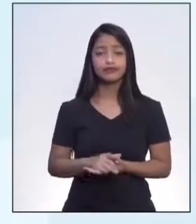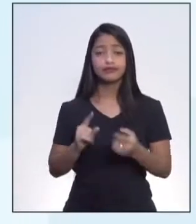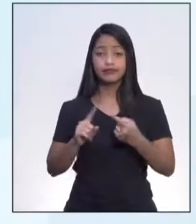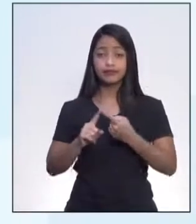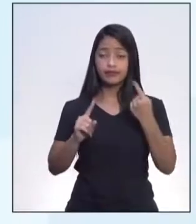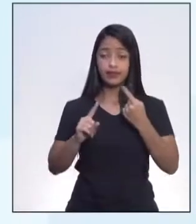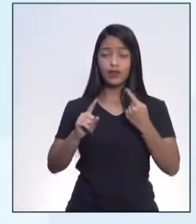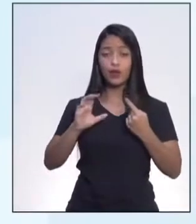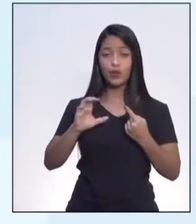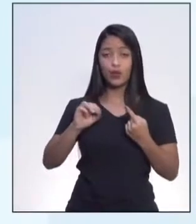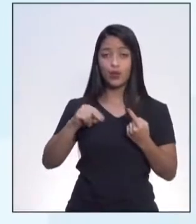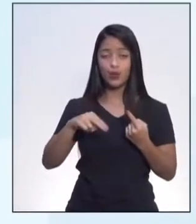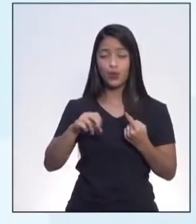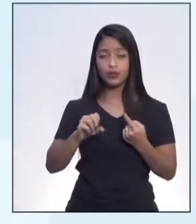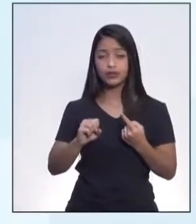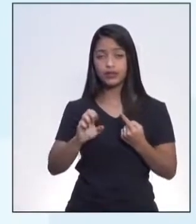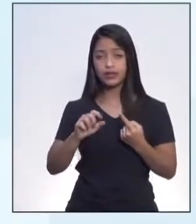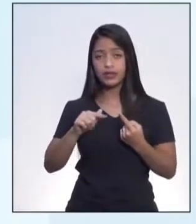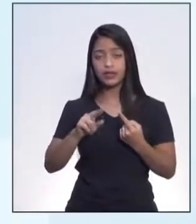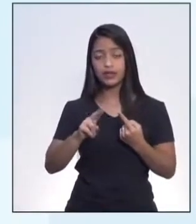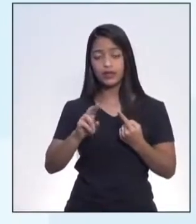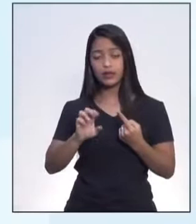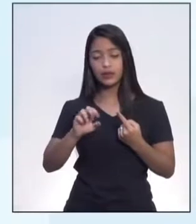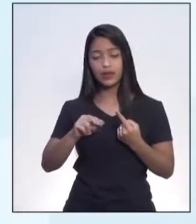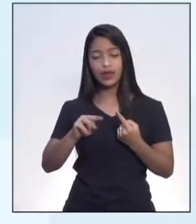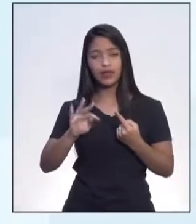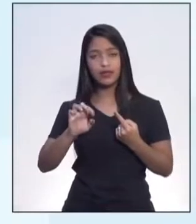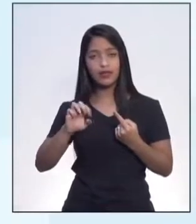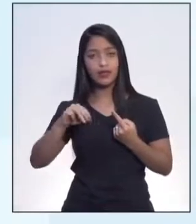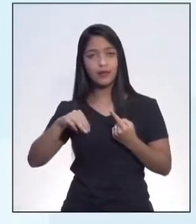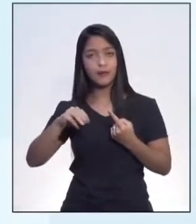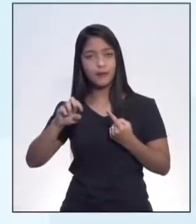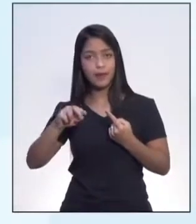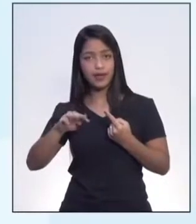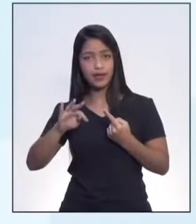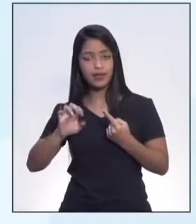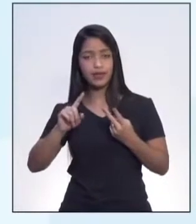Consequentemente. So. Então. As a result. Como resultado de.